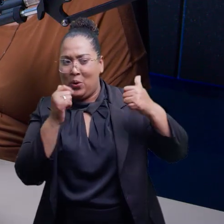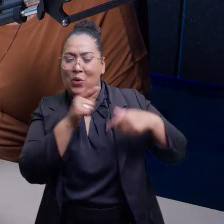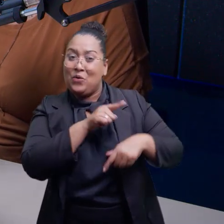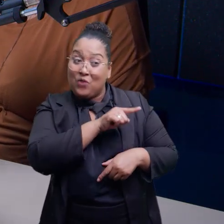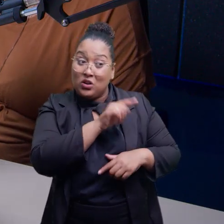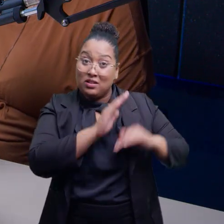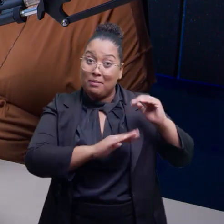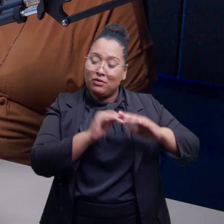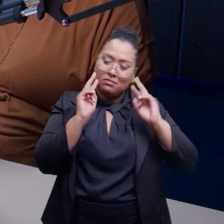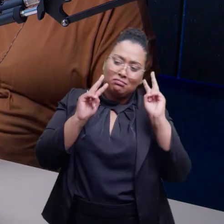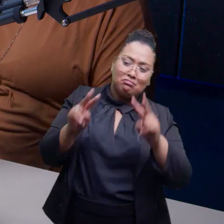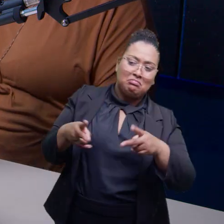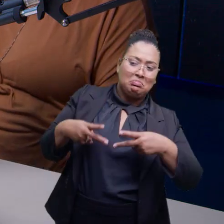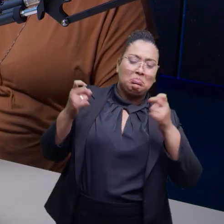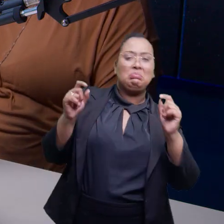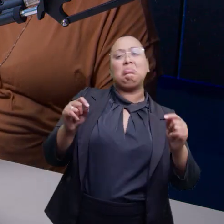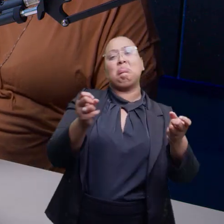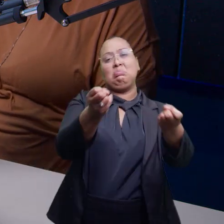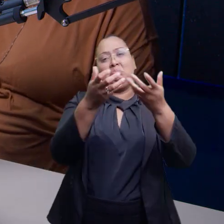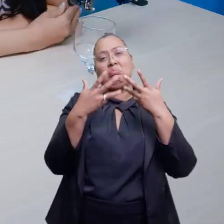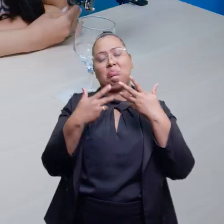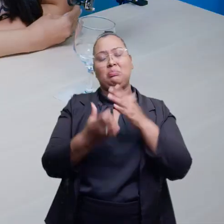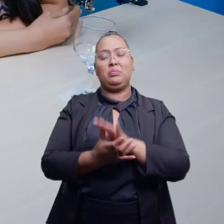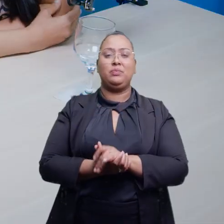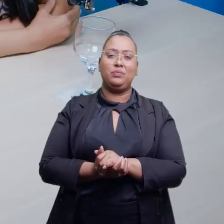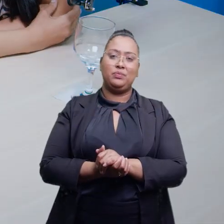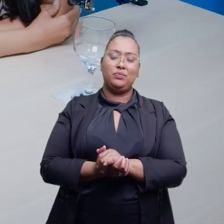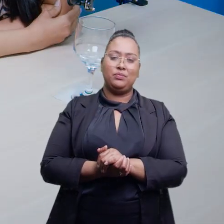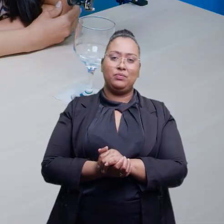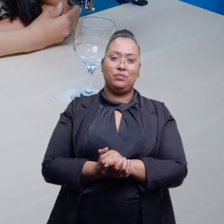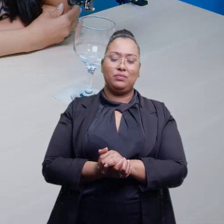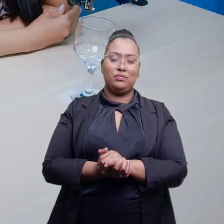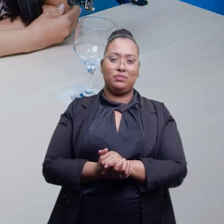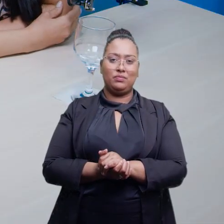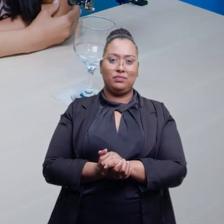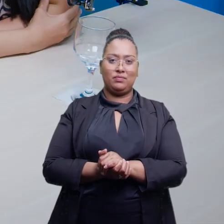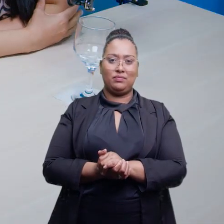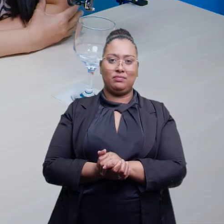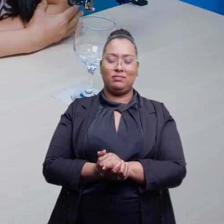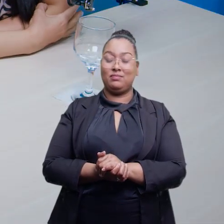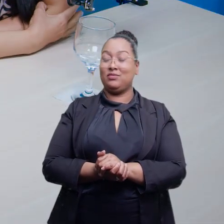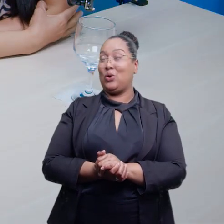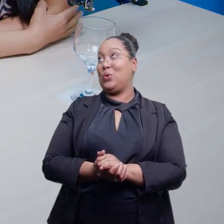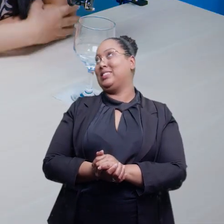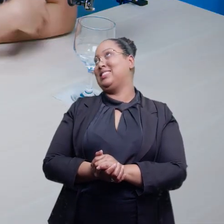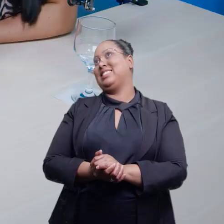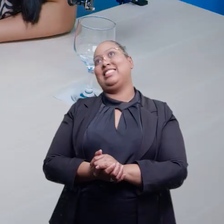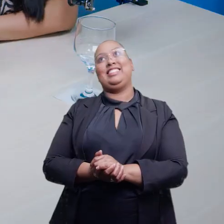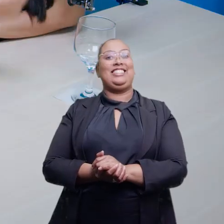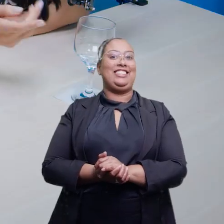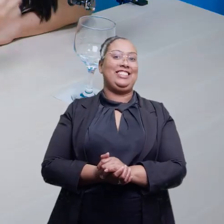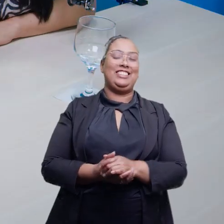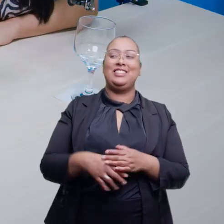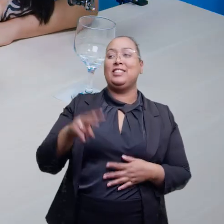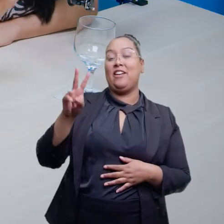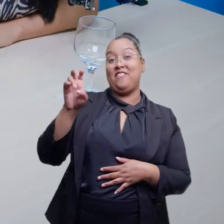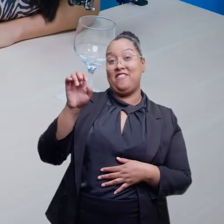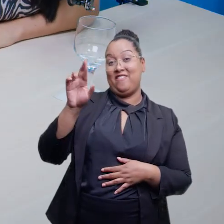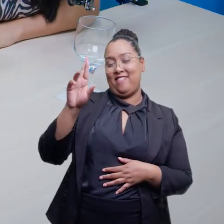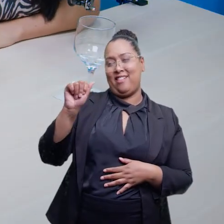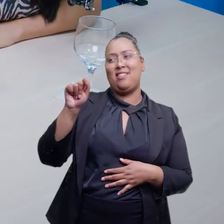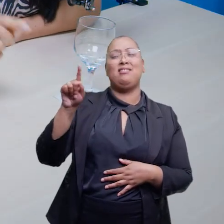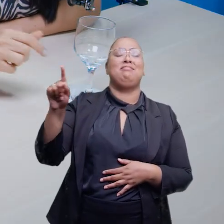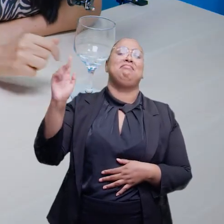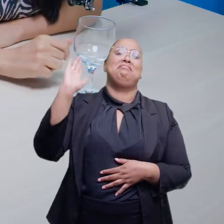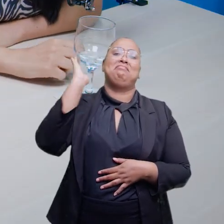vocês têm observado lá no núcleo? Uma diferença, assim, extrema. Acho que talvez até a Vera,